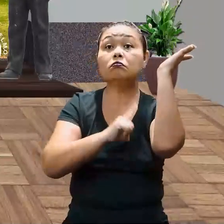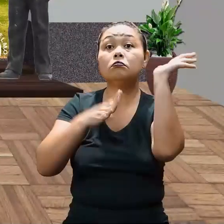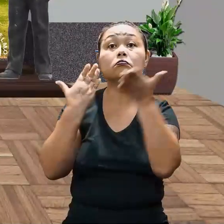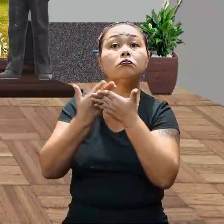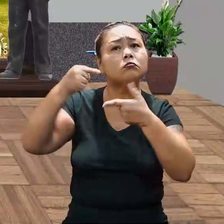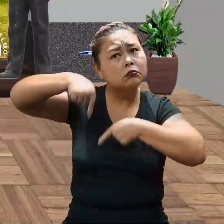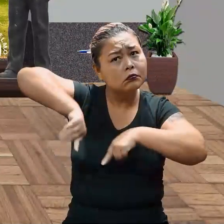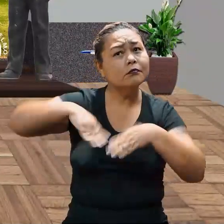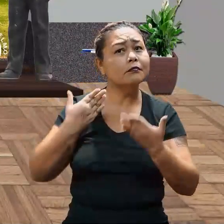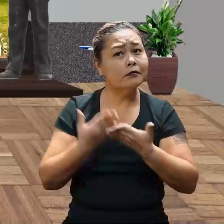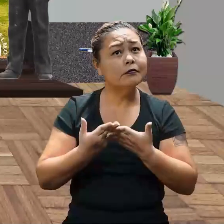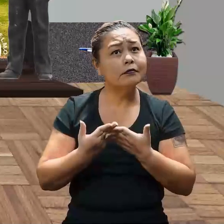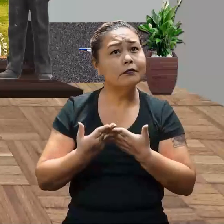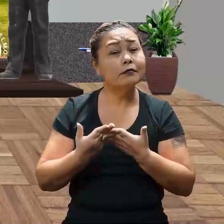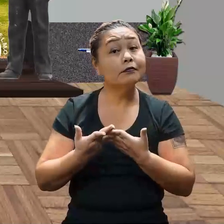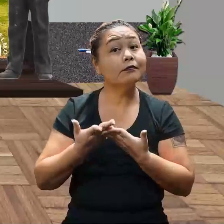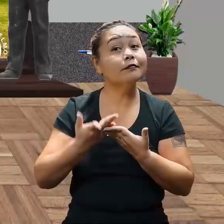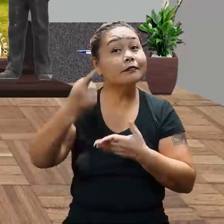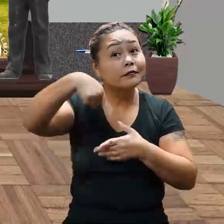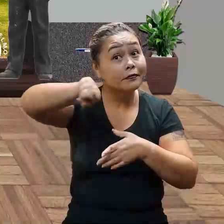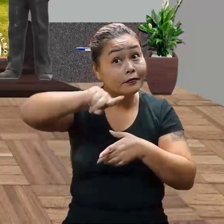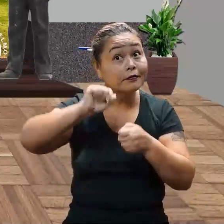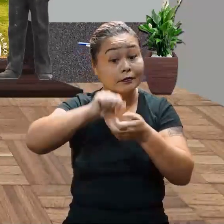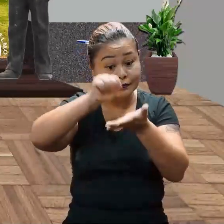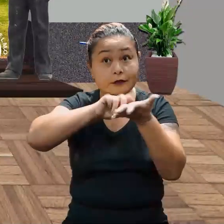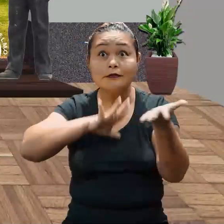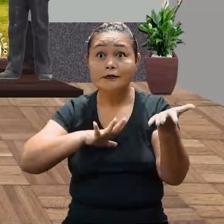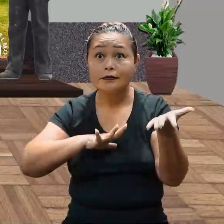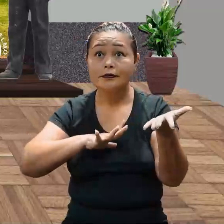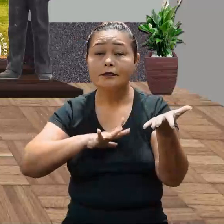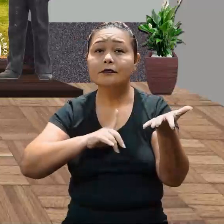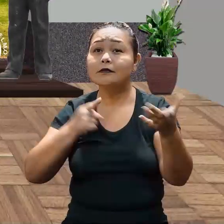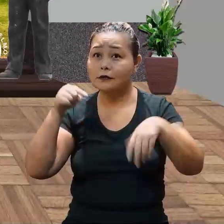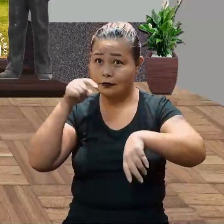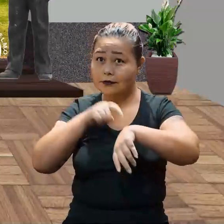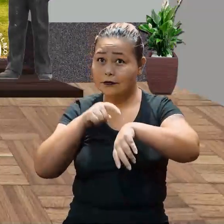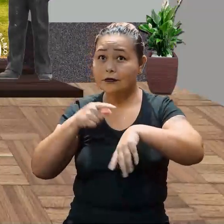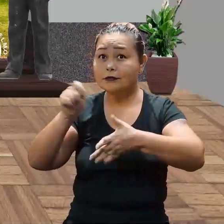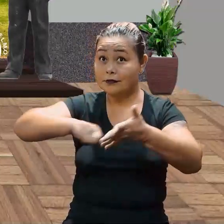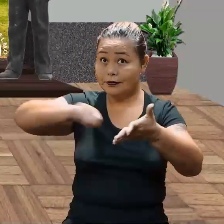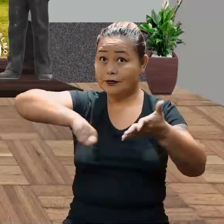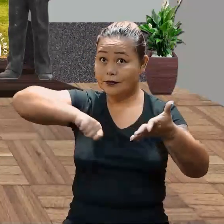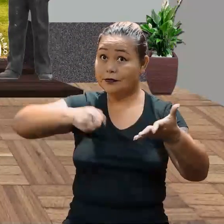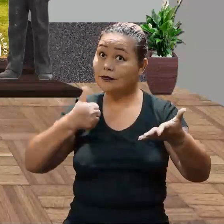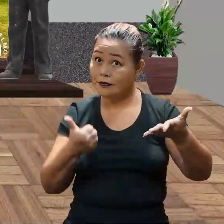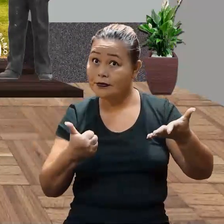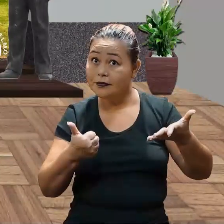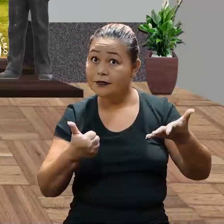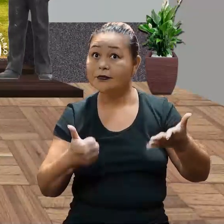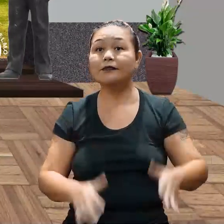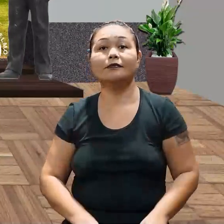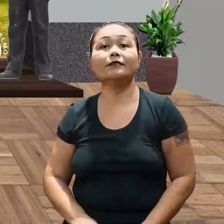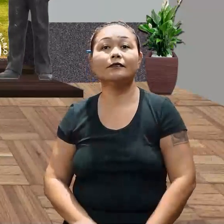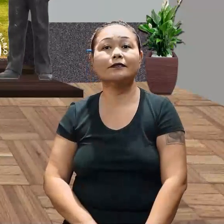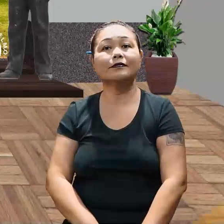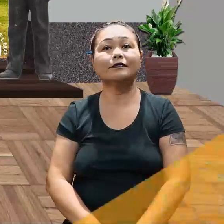estudamos nessa aula. Agora vocês vão fazer a atividade e a gente já volta para a correção, tá bom?